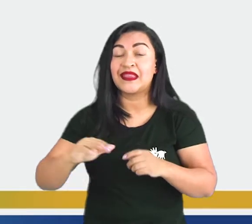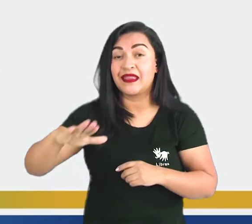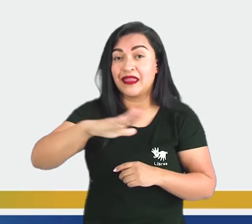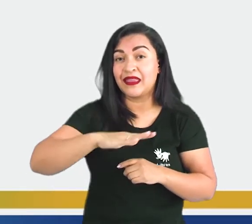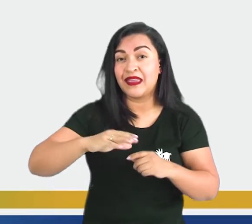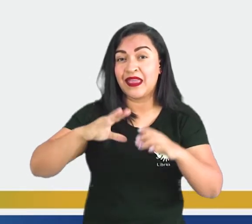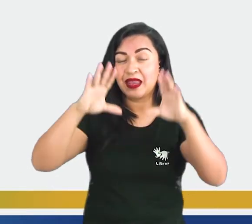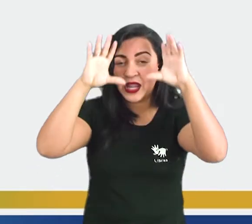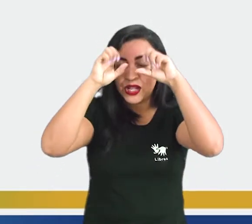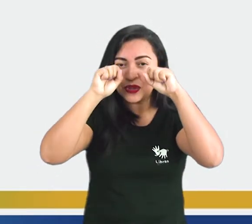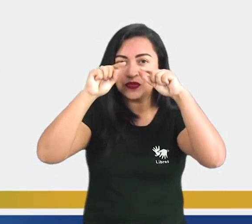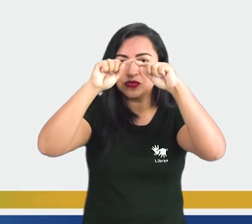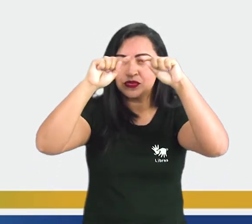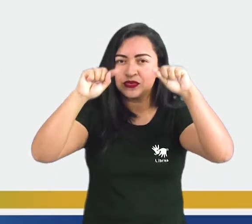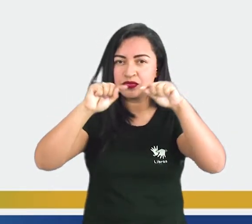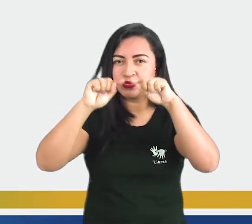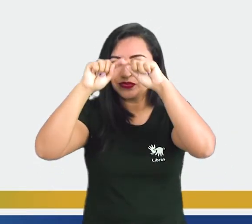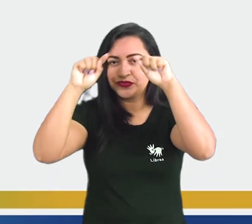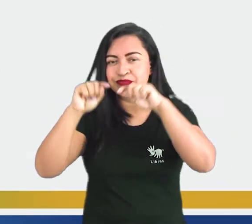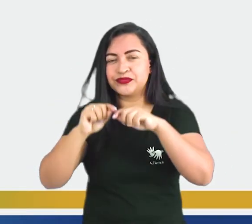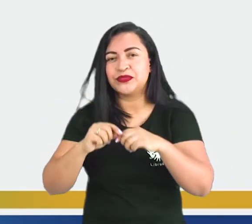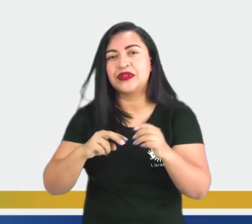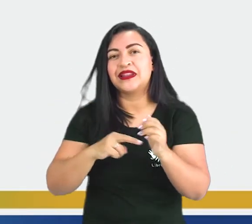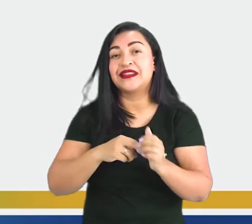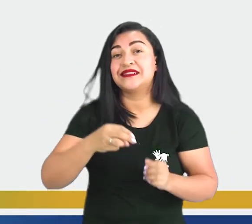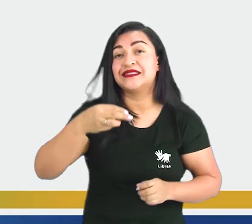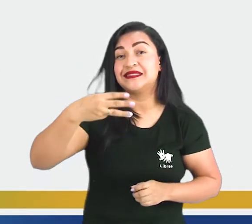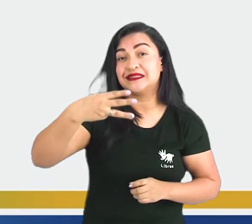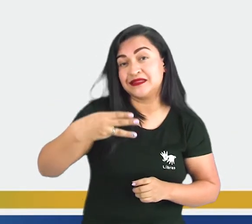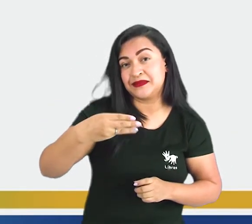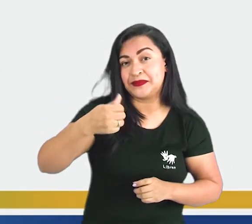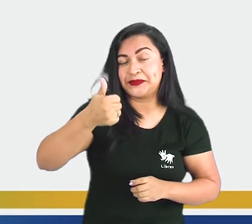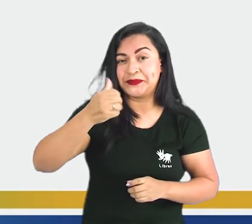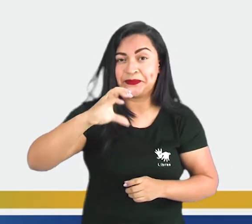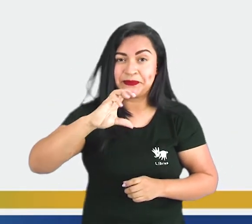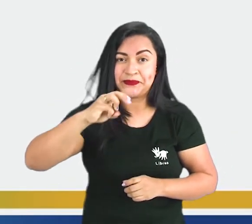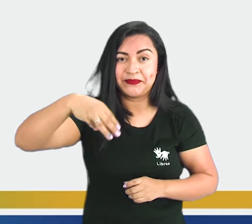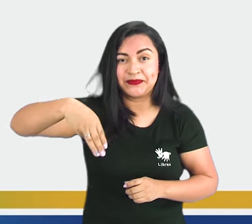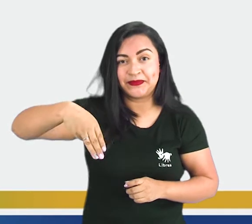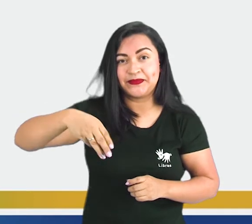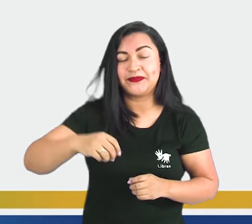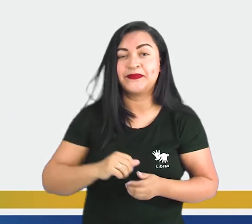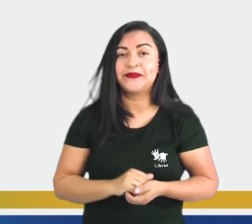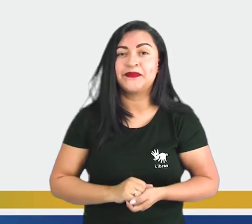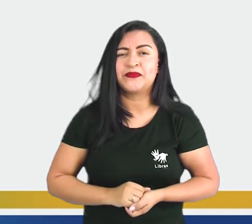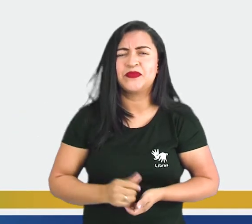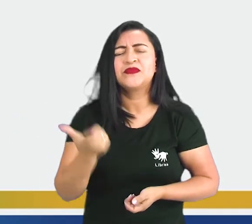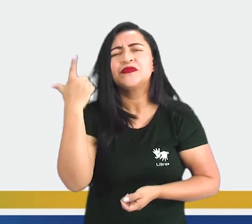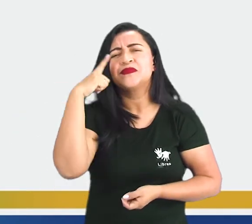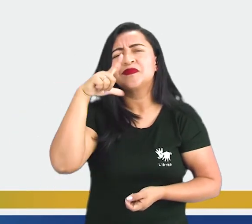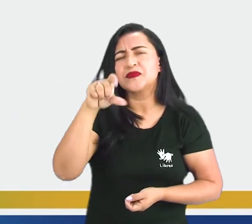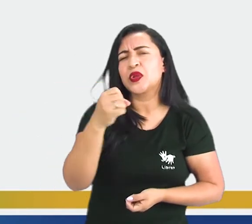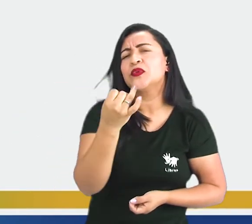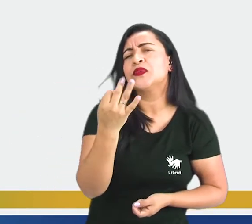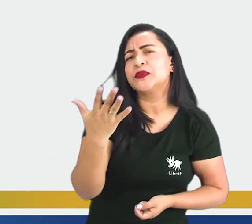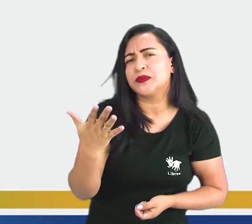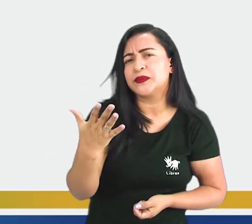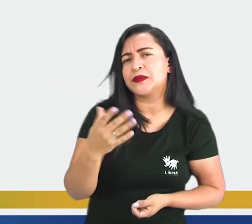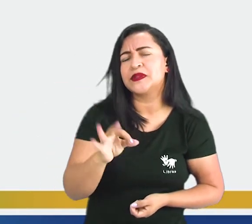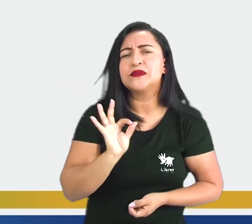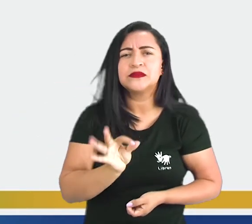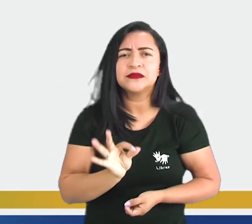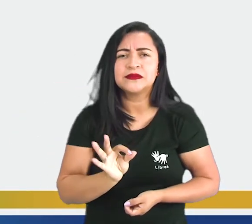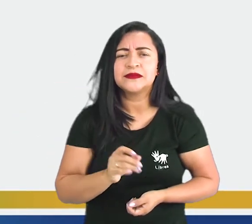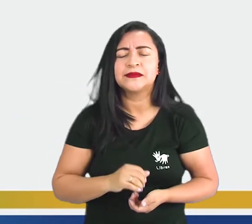sombreada será de 31 centímetros quadrados. Você conseguiu contar? Deu certinho